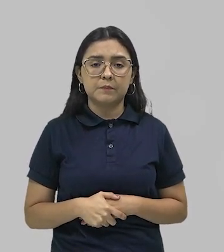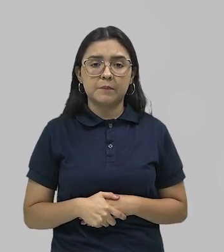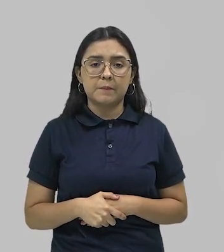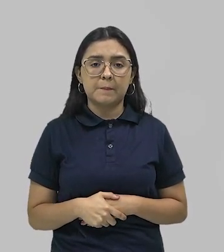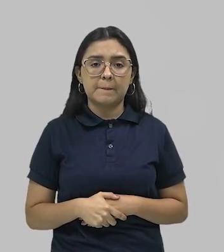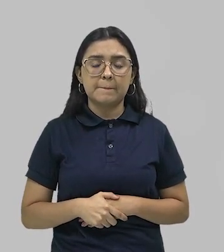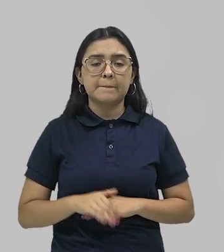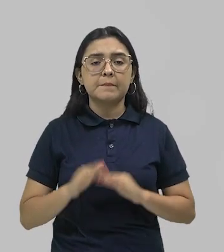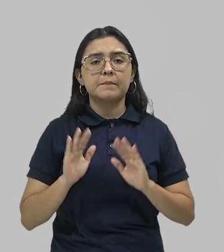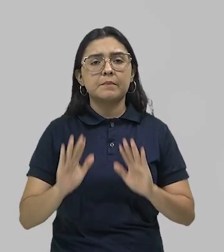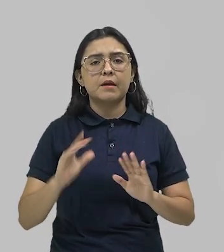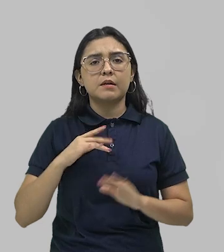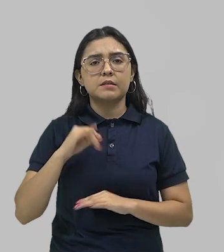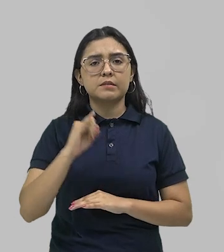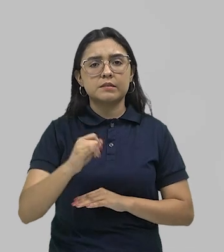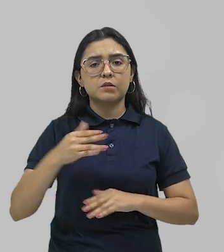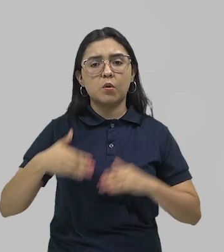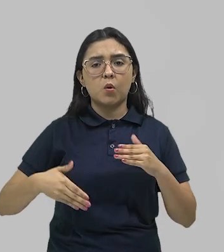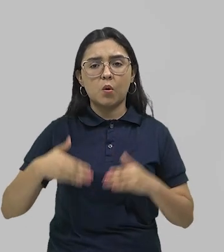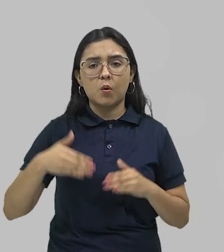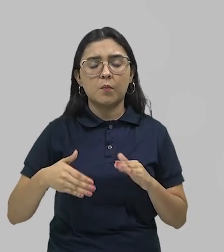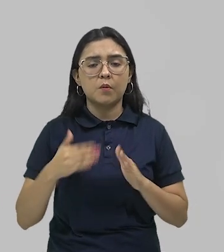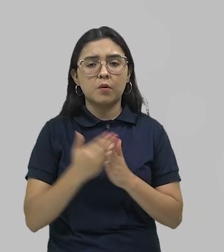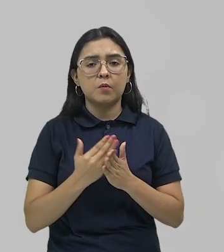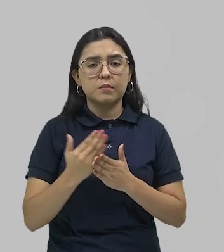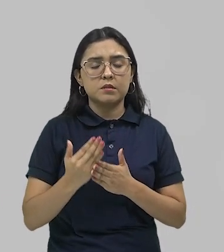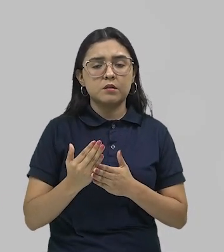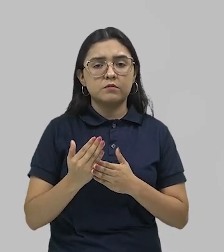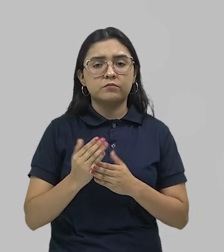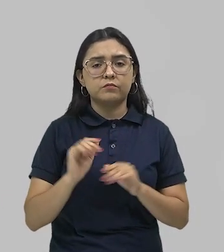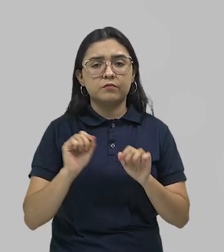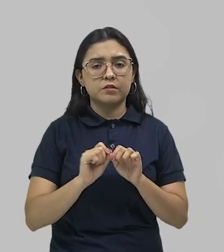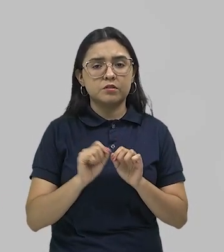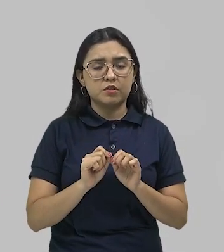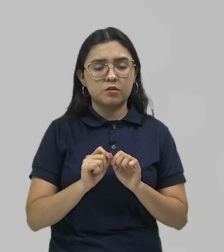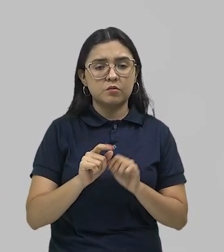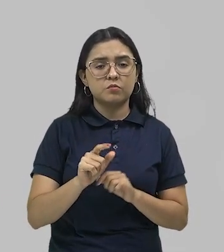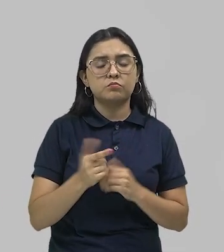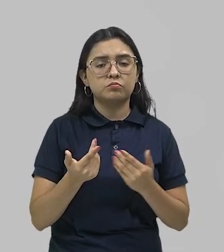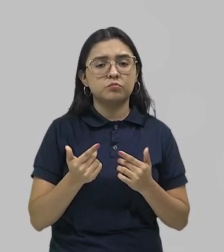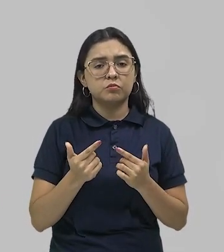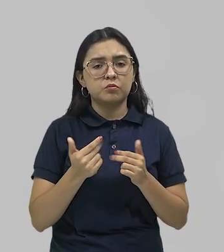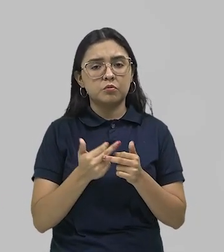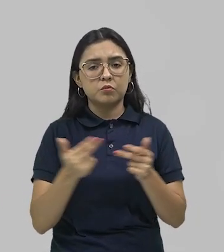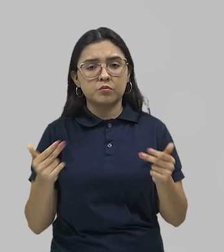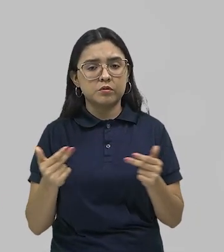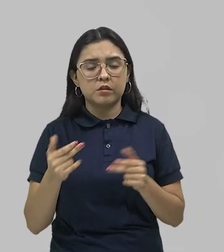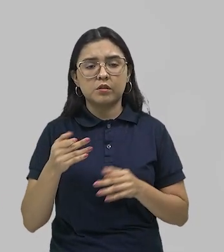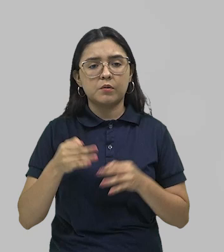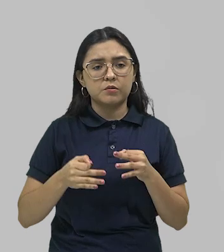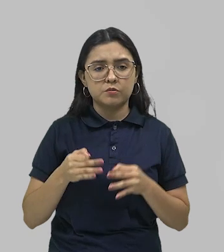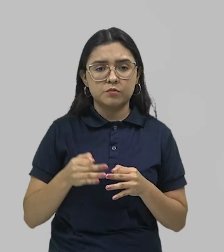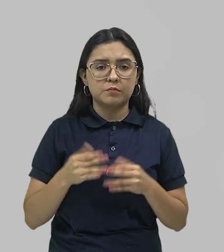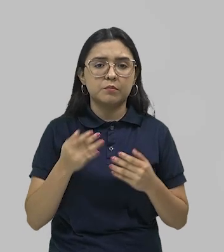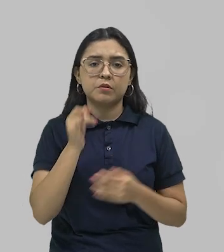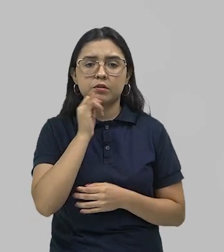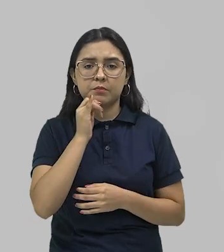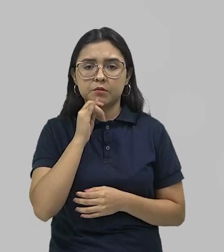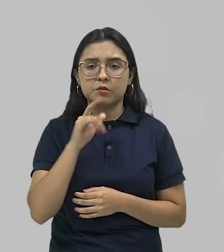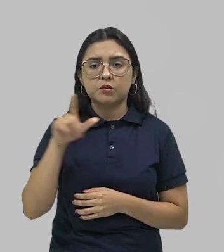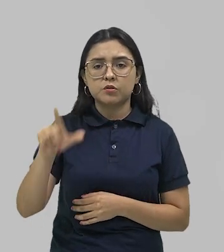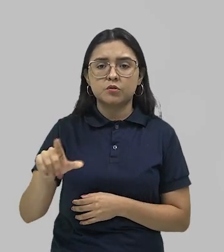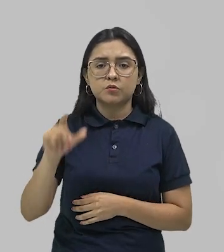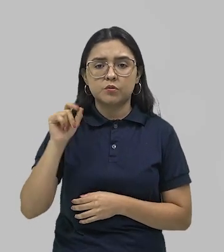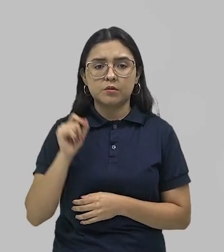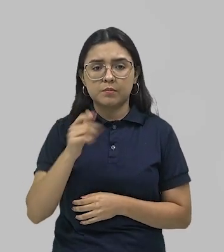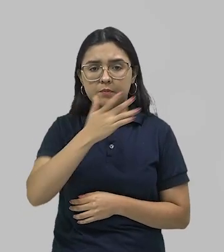começasse, né, a fazer coisas que não são justas, como escolher uma pessoa em vez de outra só porque sim? É um problema ético.